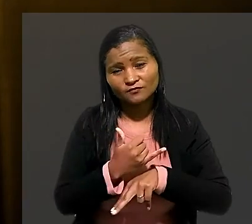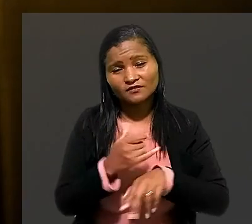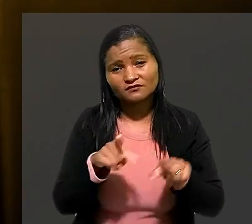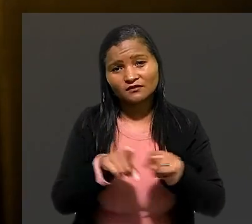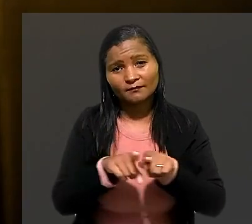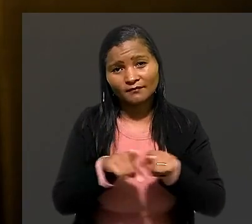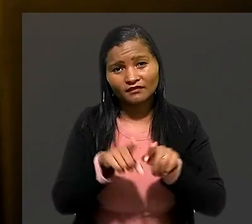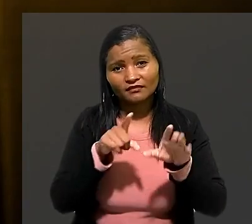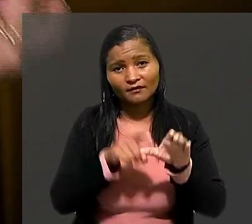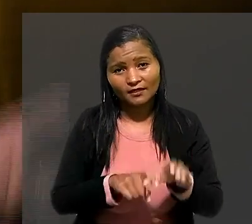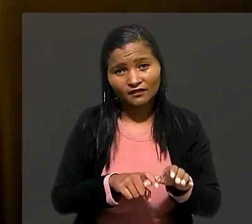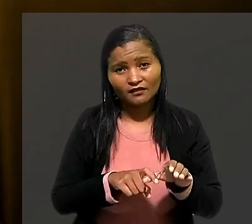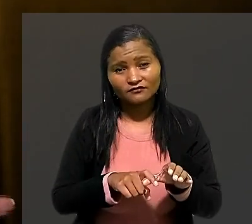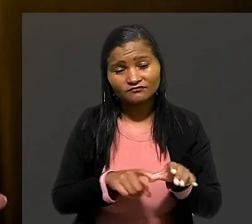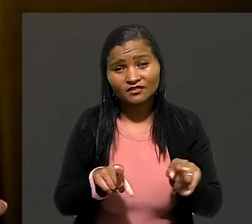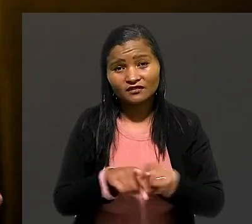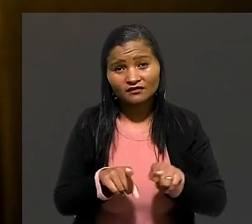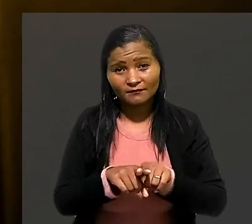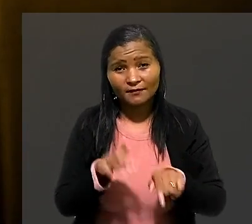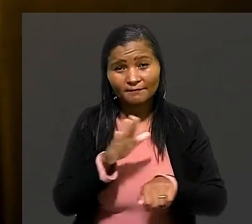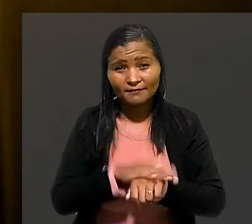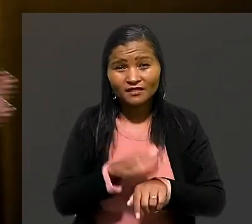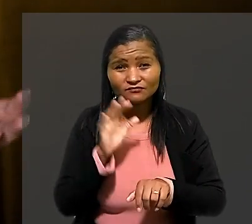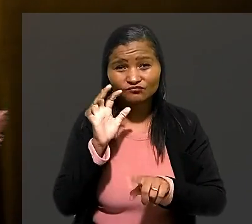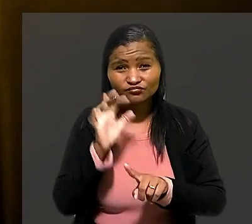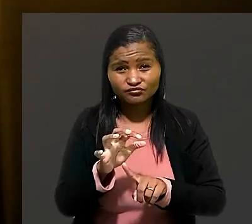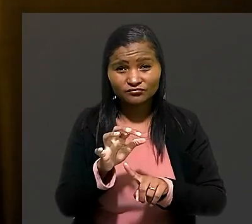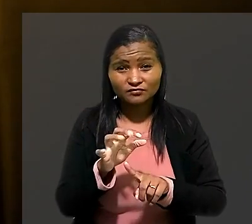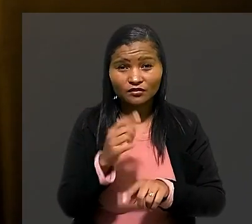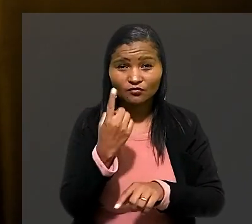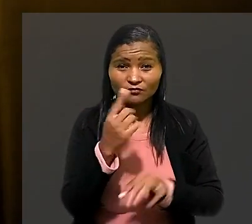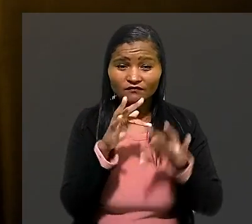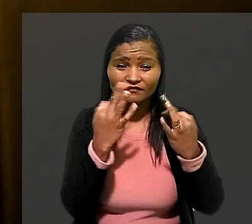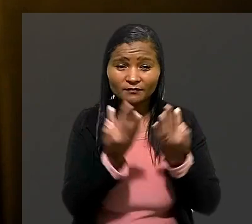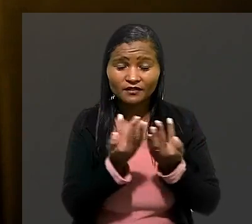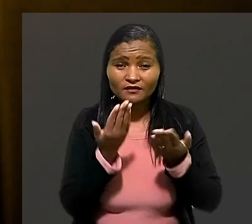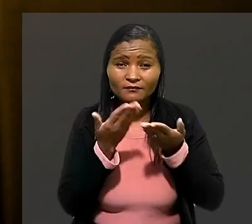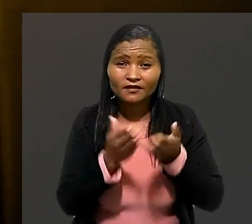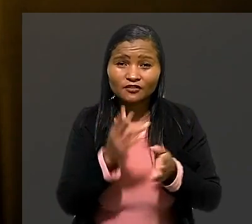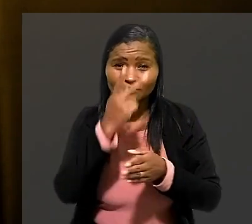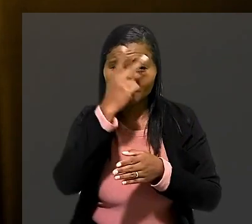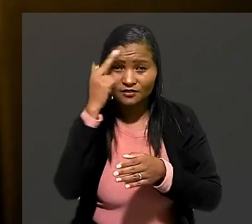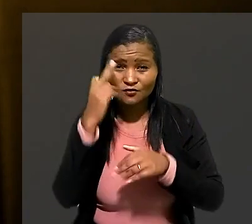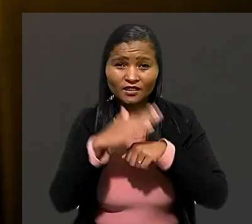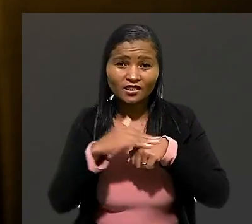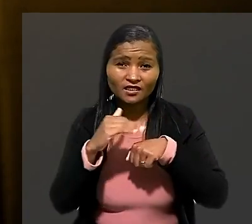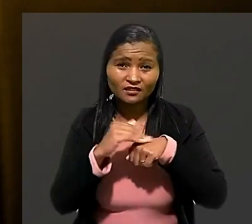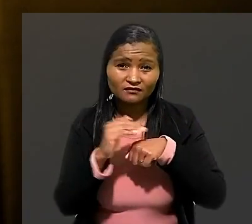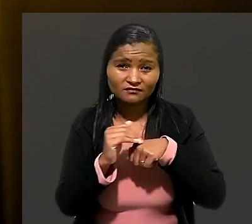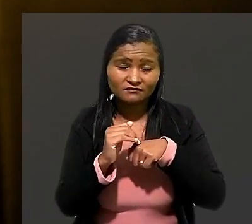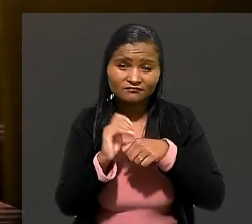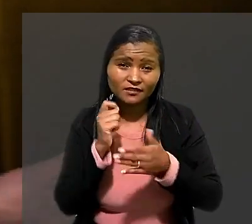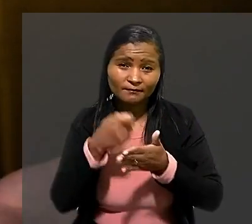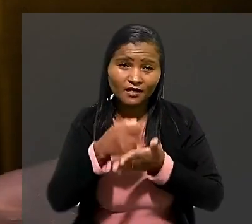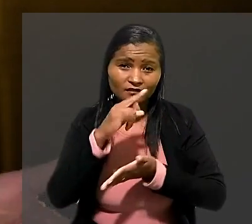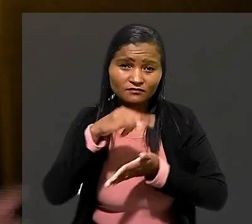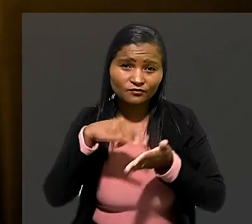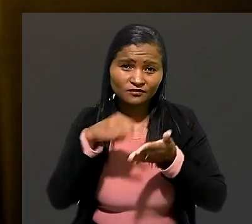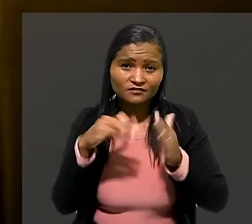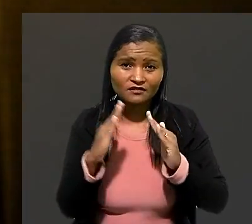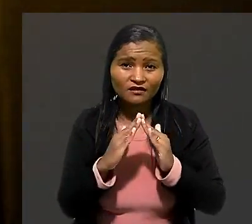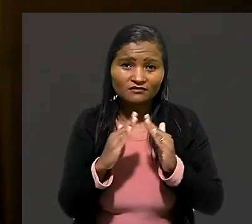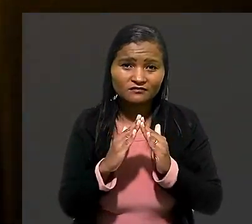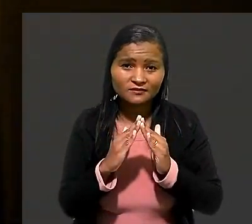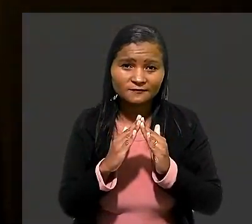auxílios pagos a vítimas e dependentes. E, o mais impactante, uma família perde um ente querido, um provedor da